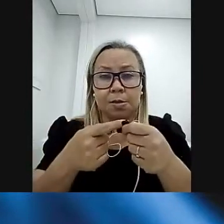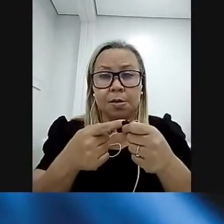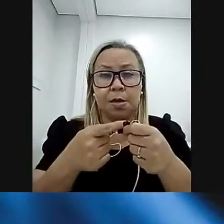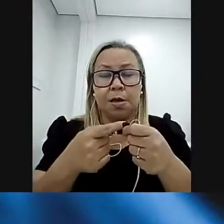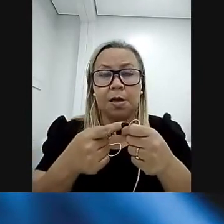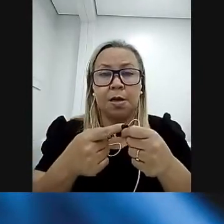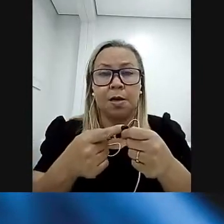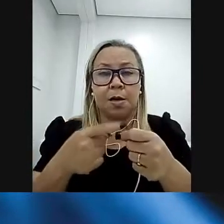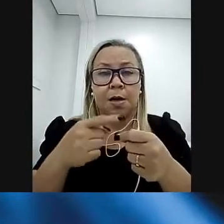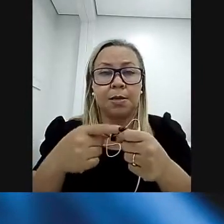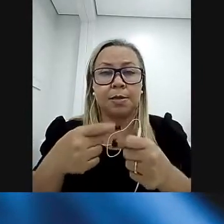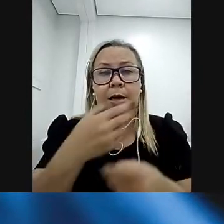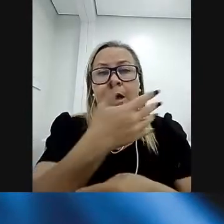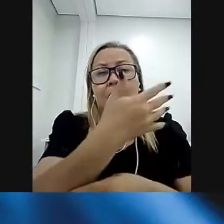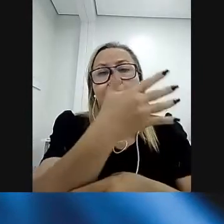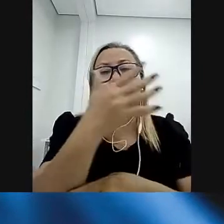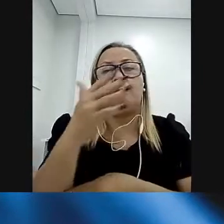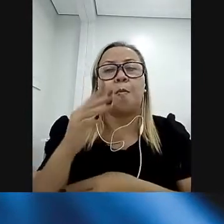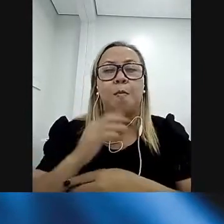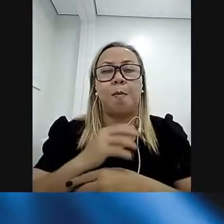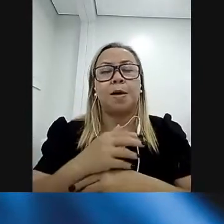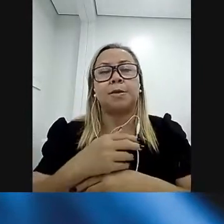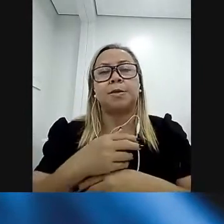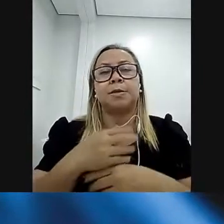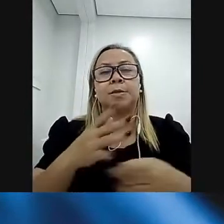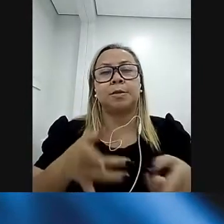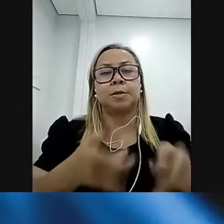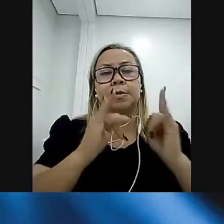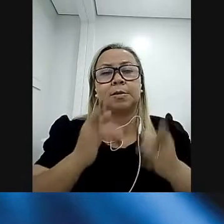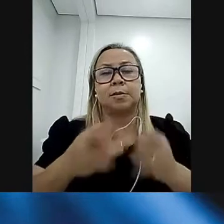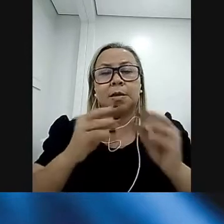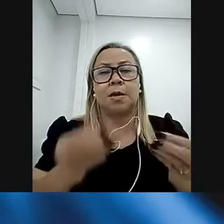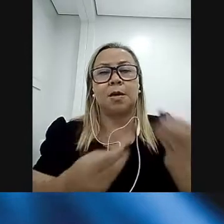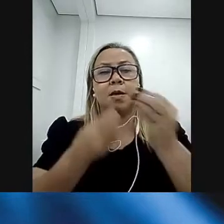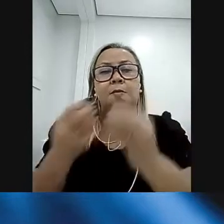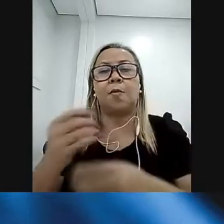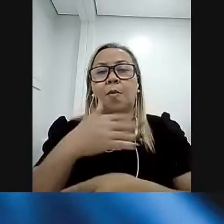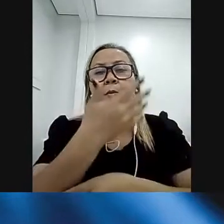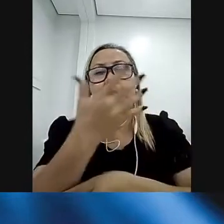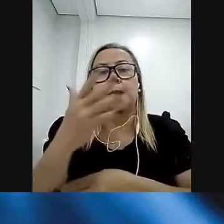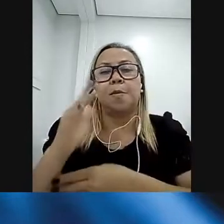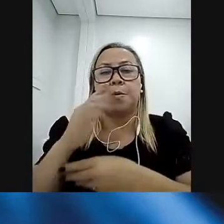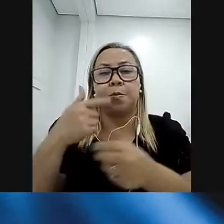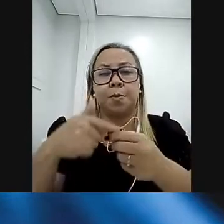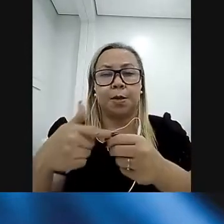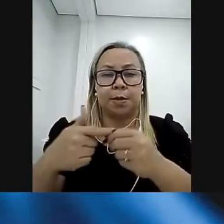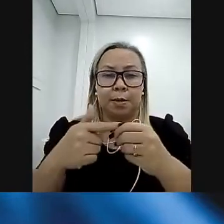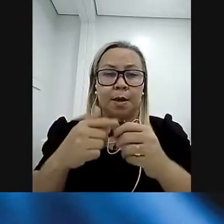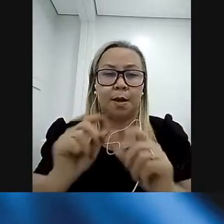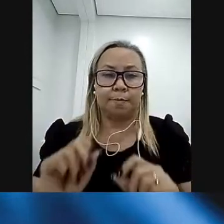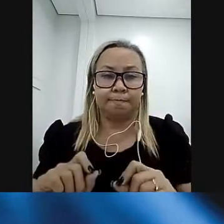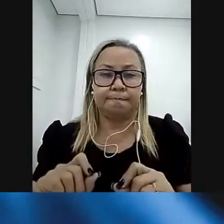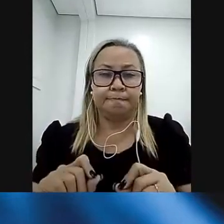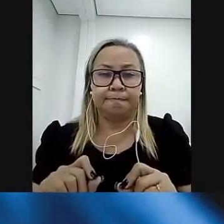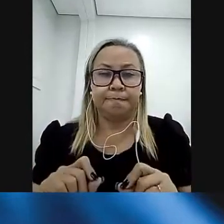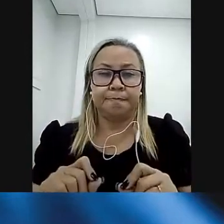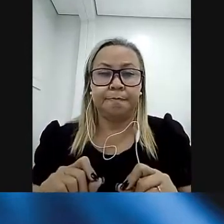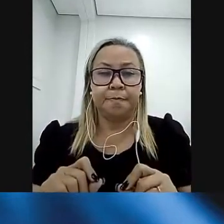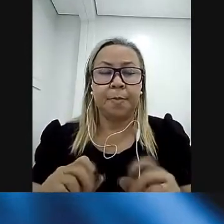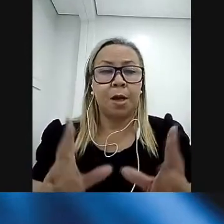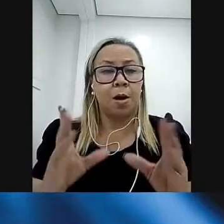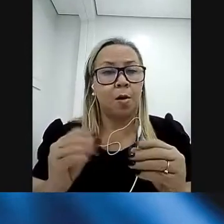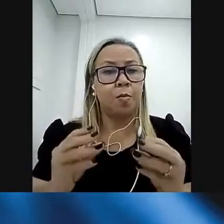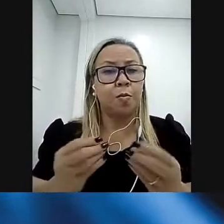a paisagem, a arquitetura devolve a paisagem para a cidade, né? É interessante